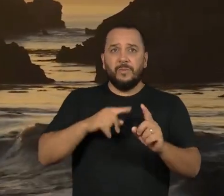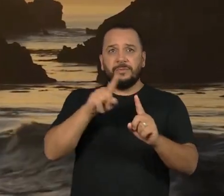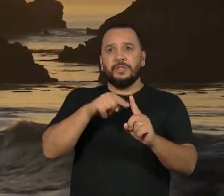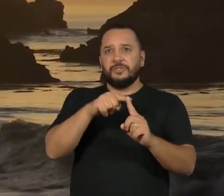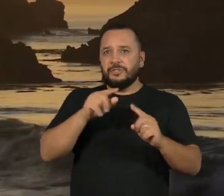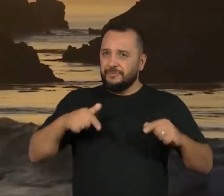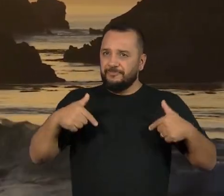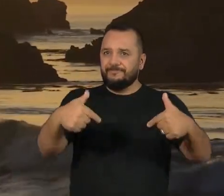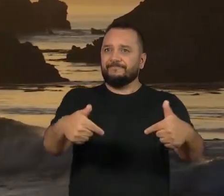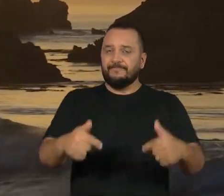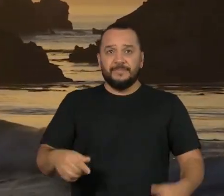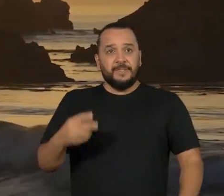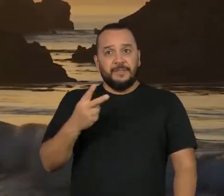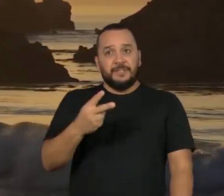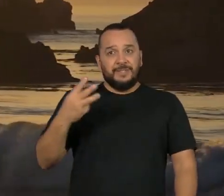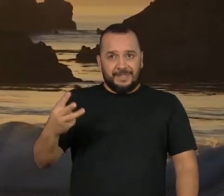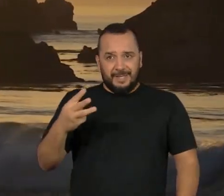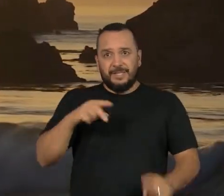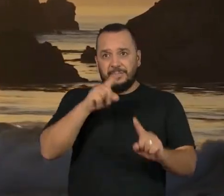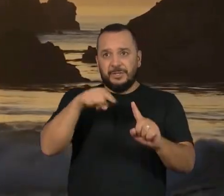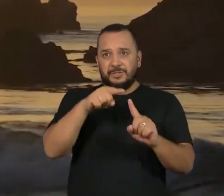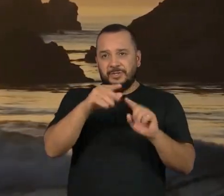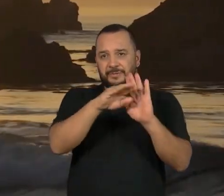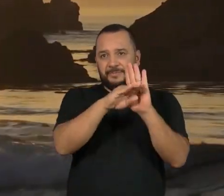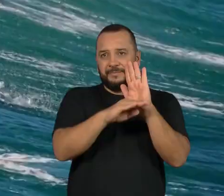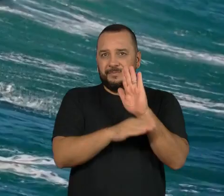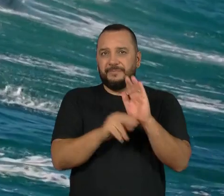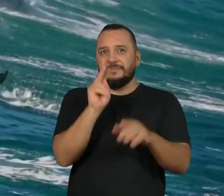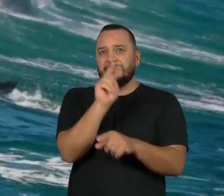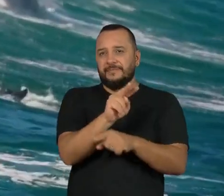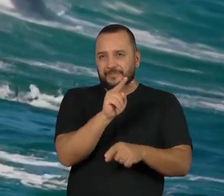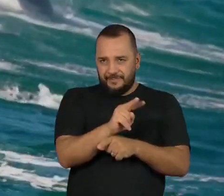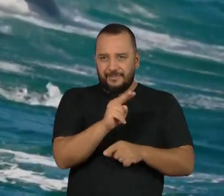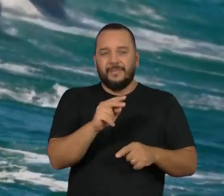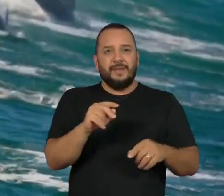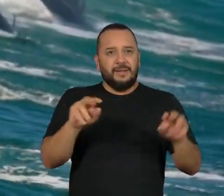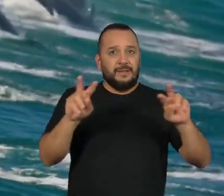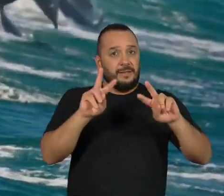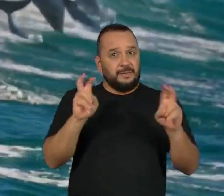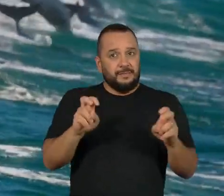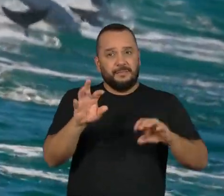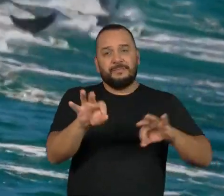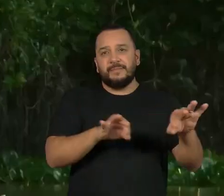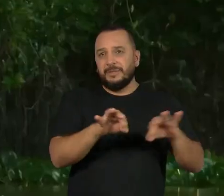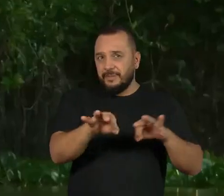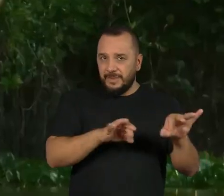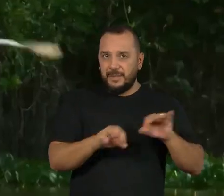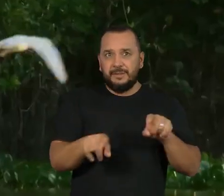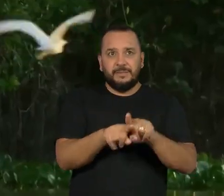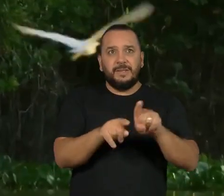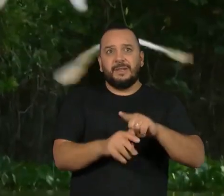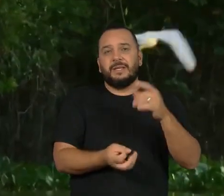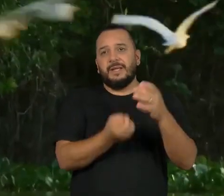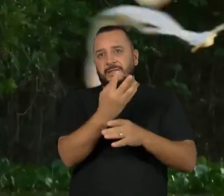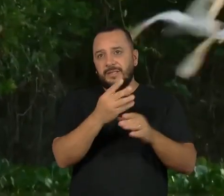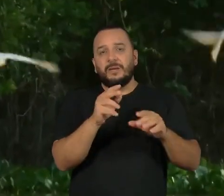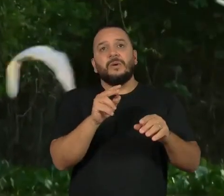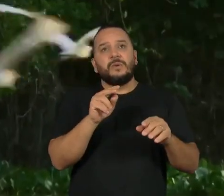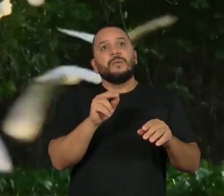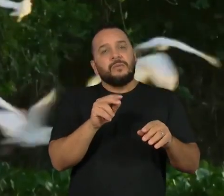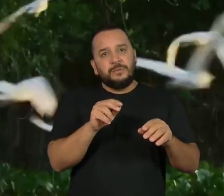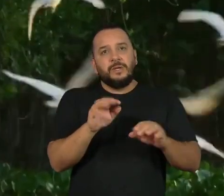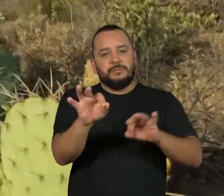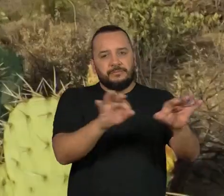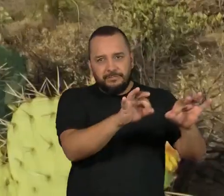23 metas. Tem aquelas metas que estão olhando para a conservação, as que dizem respeito a planejamento, a criação e manutenção de áreas